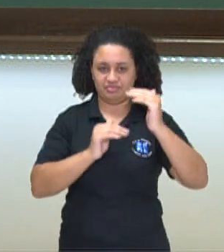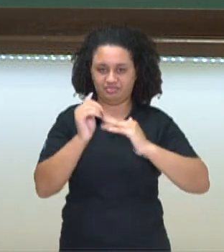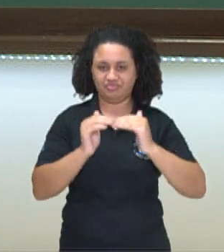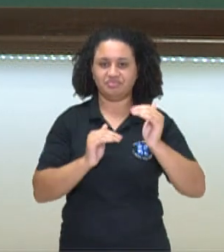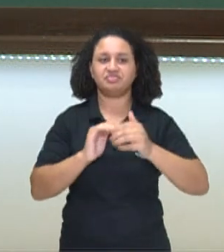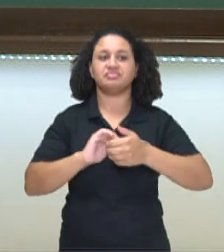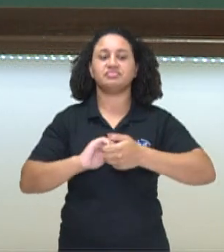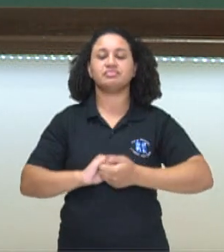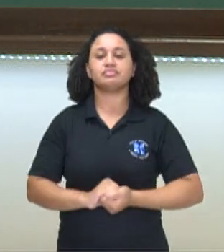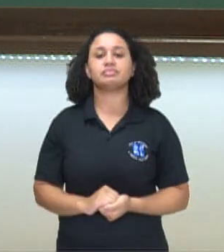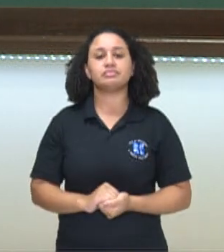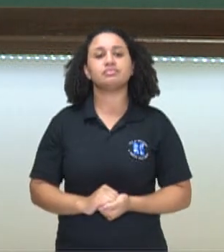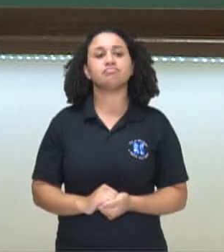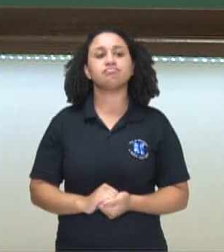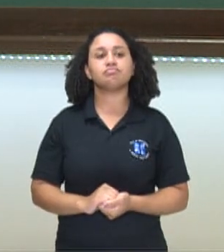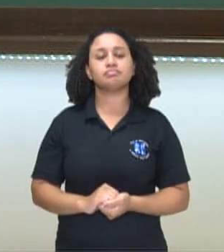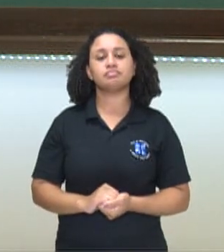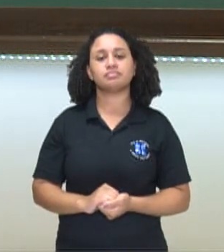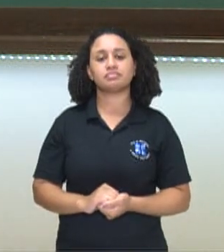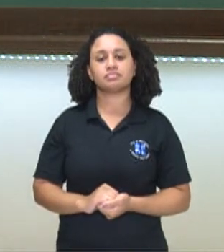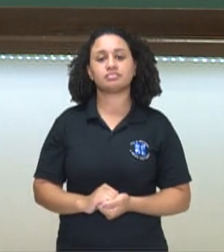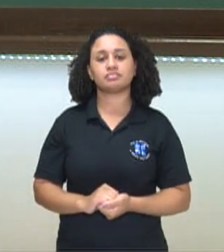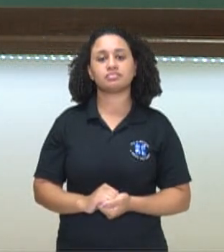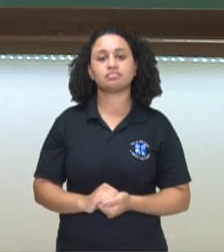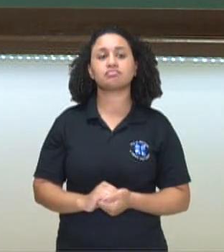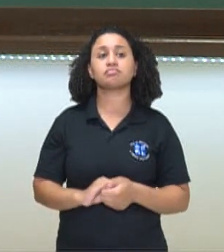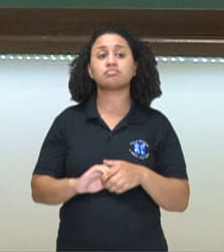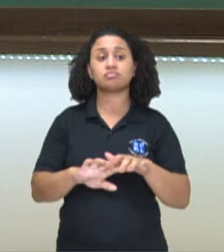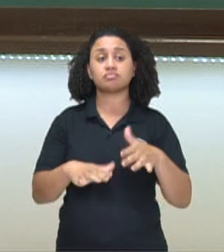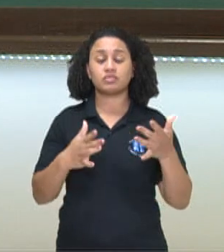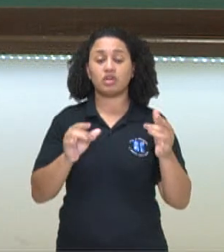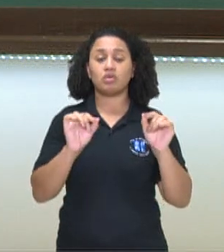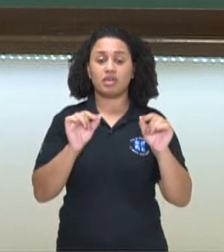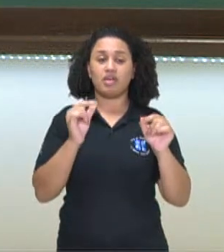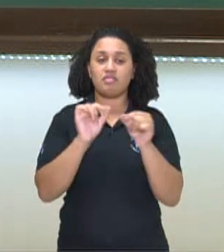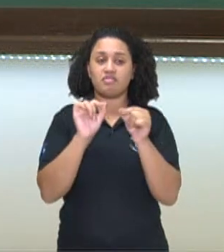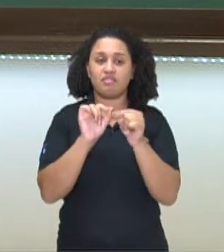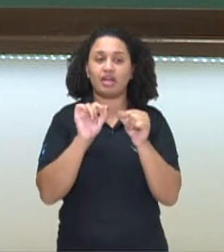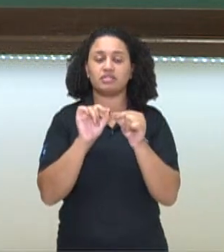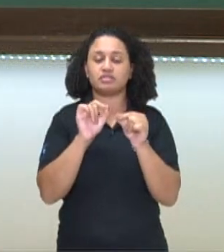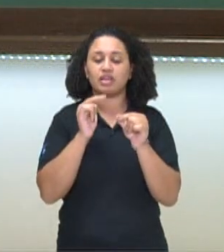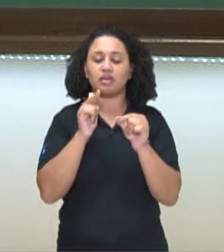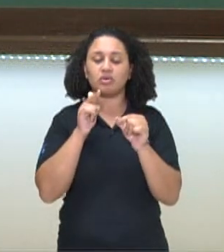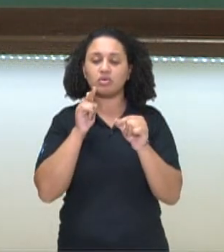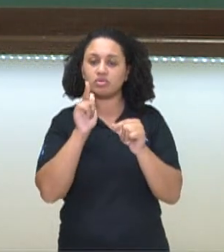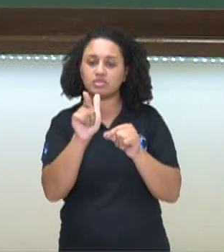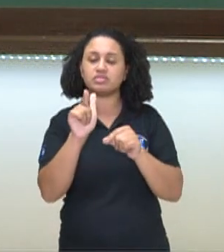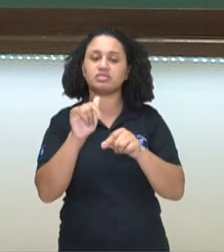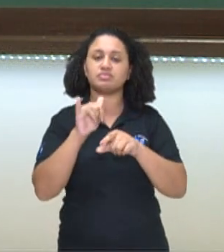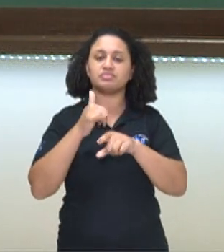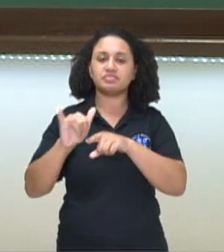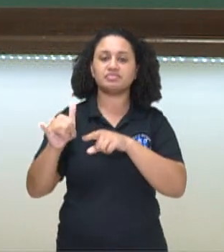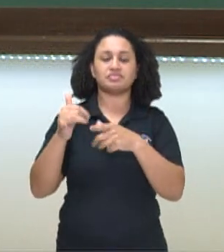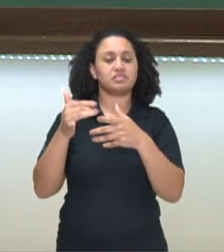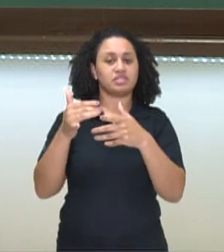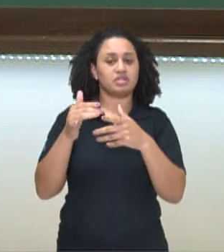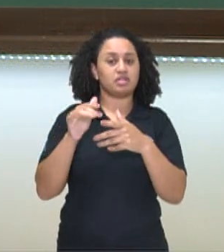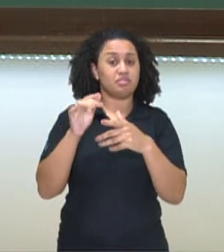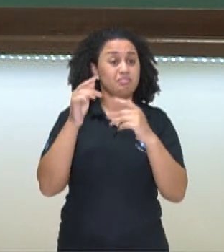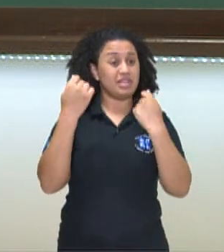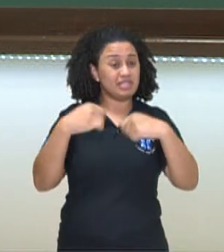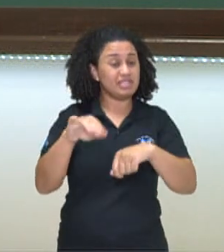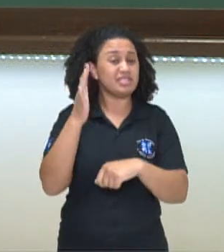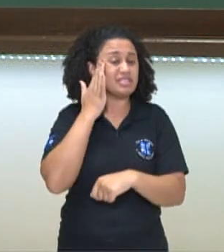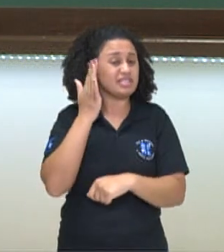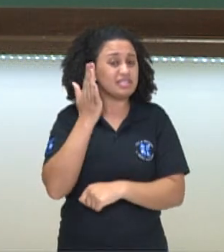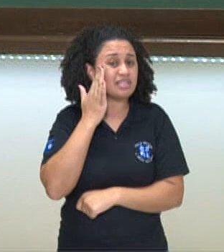gente. Seguinte, princípio da conservação da carga elétrica. Você tem que saber isso, você não pode sair